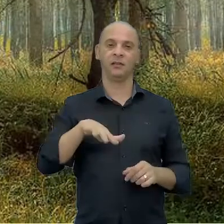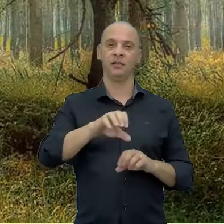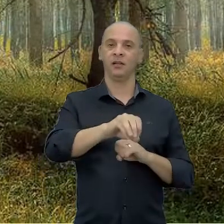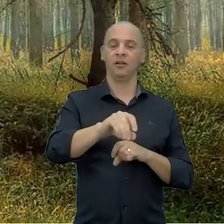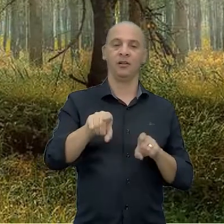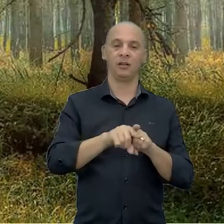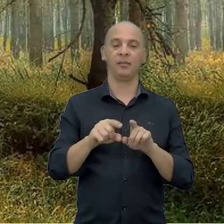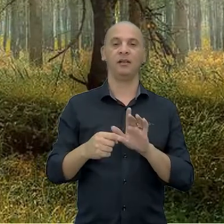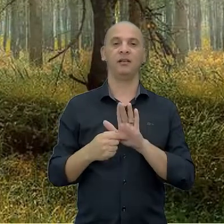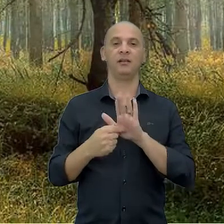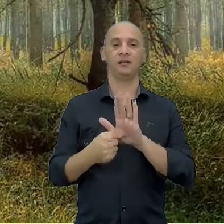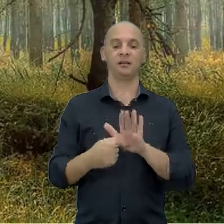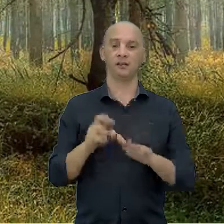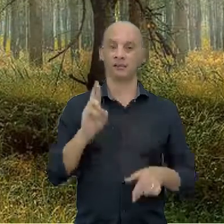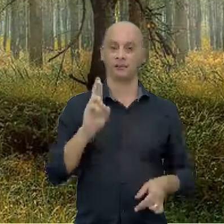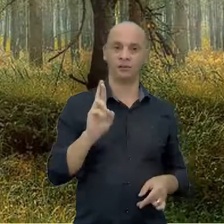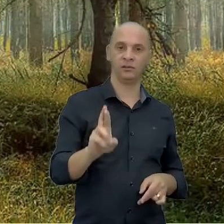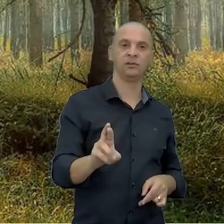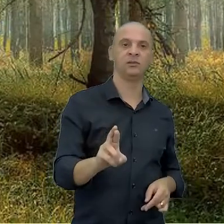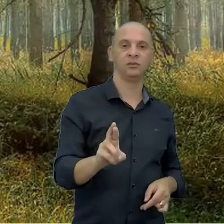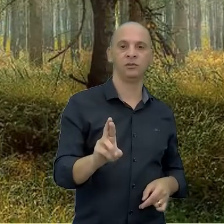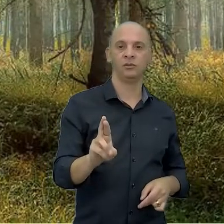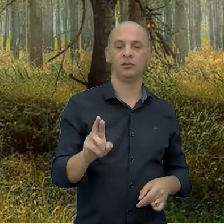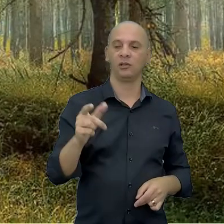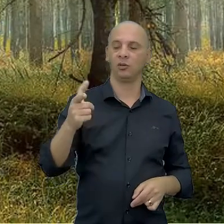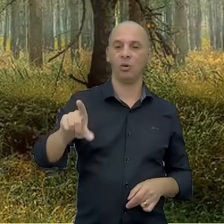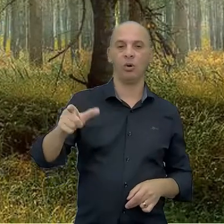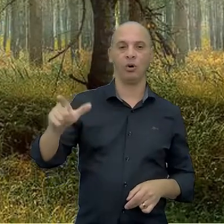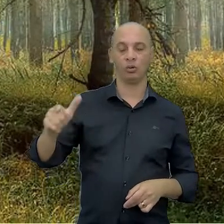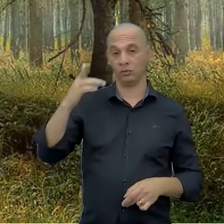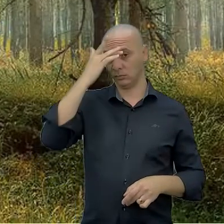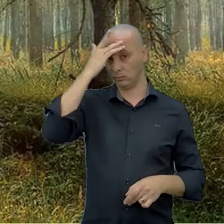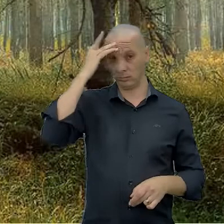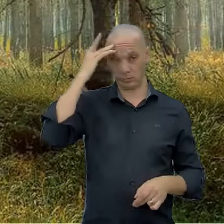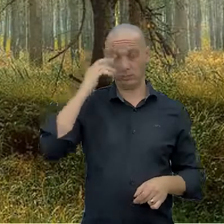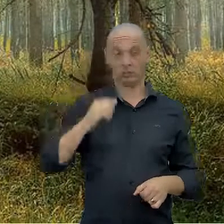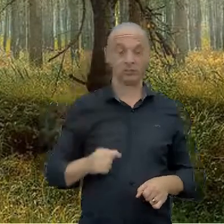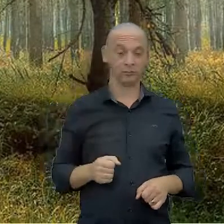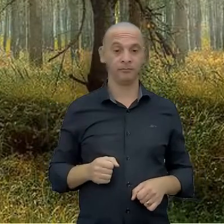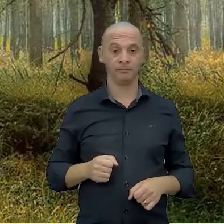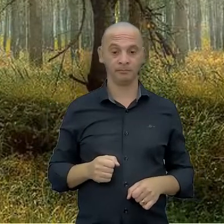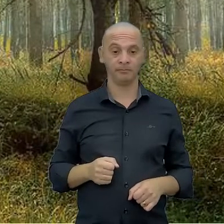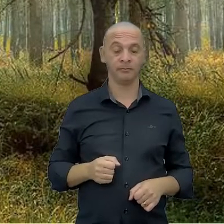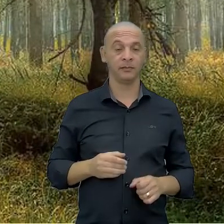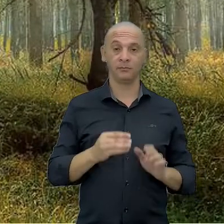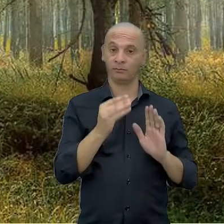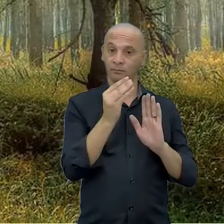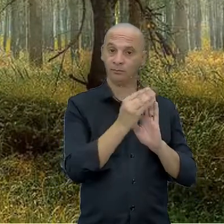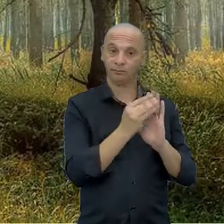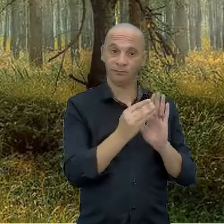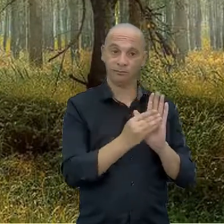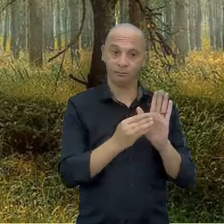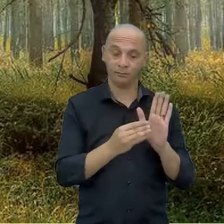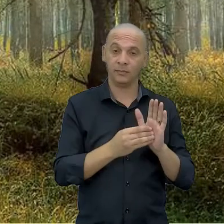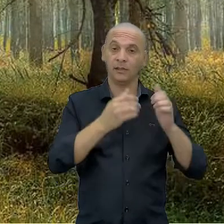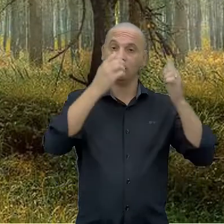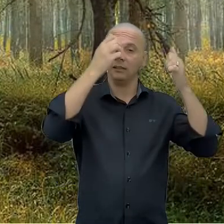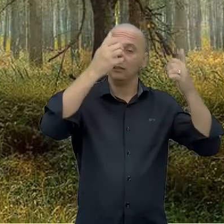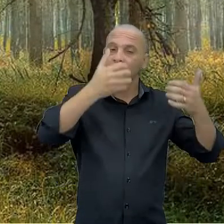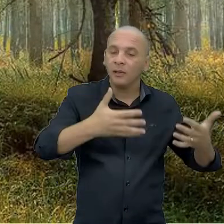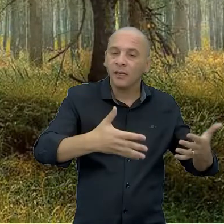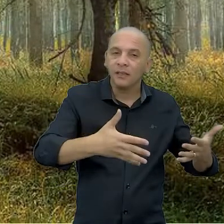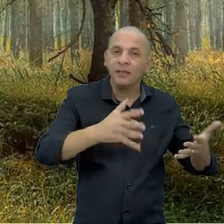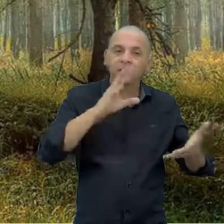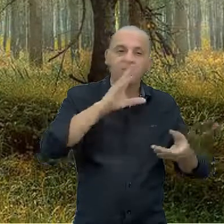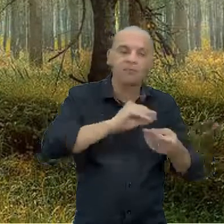da apresentação dos resultados aos demais colegas da classe. Esse relato deve incluir considerações feitas